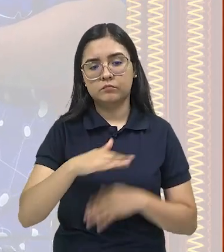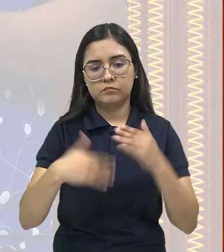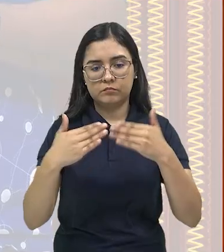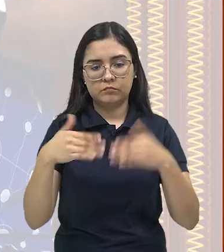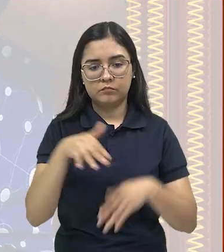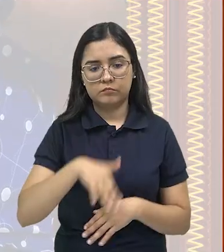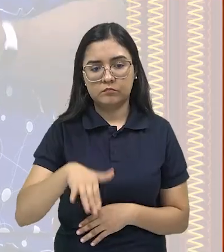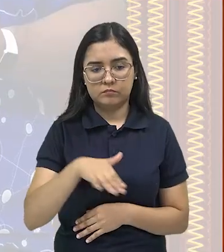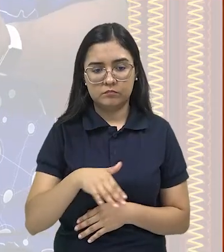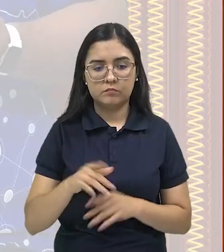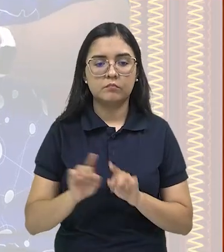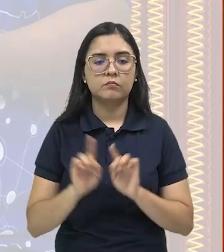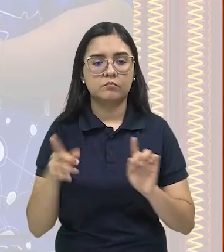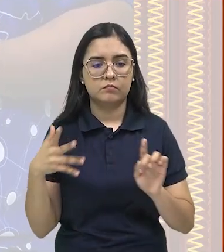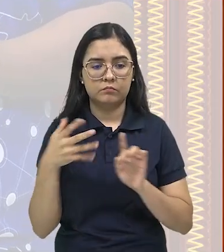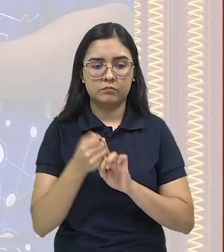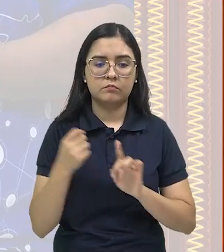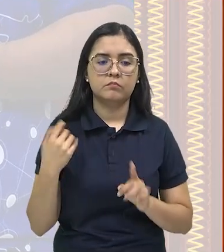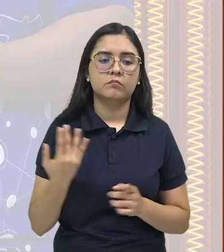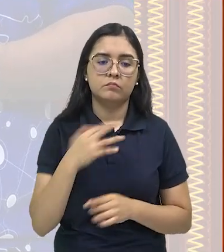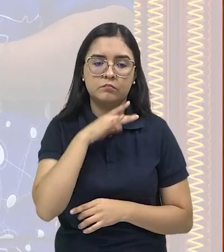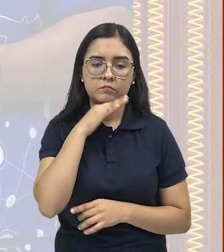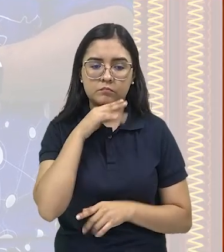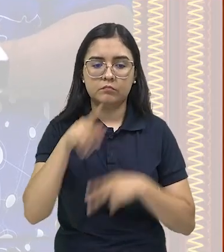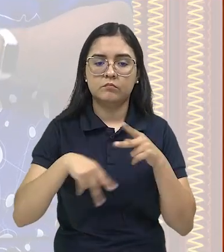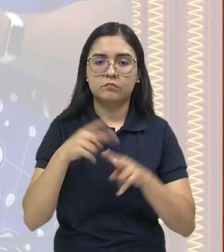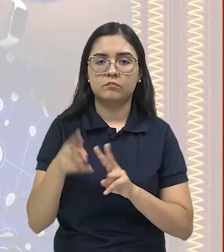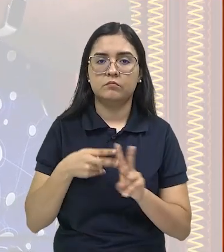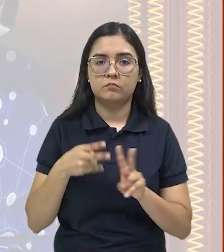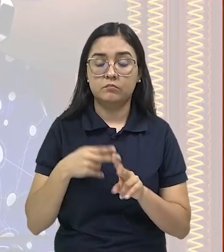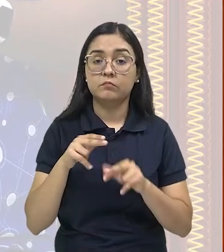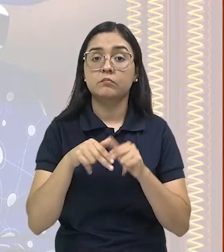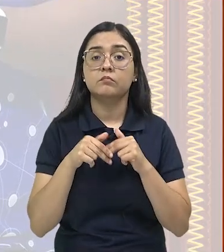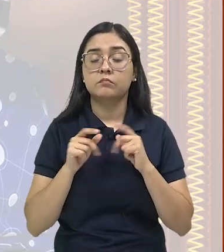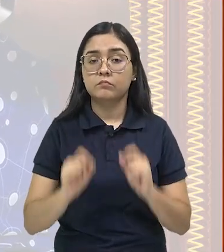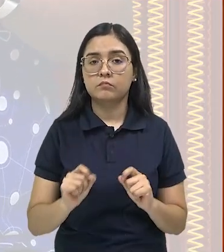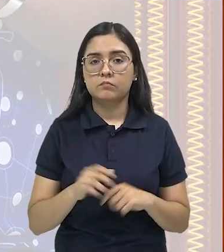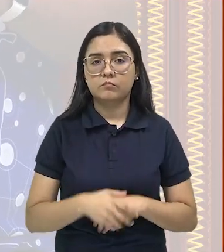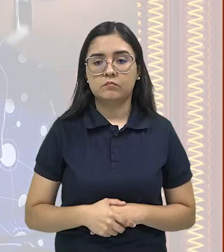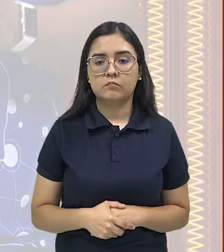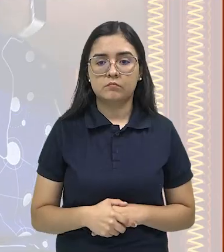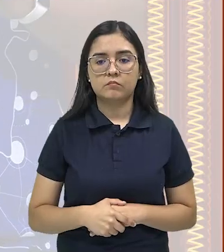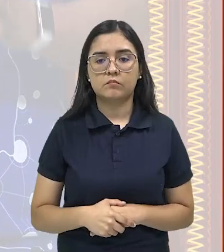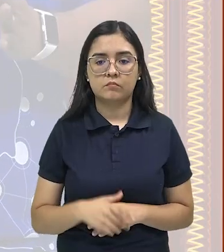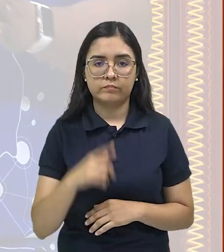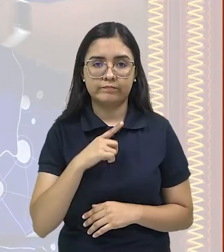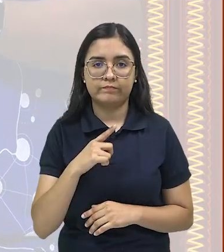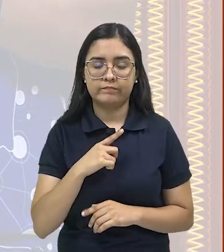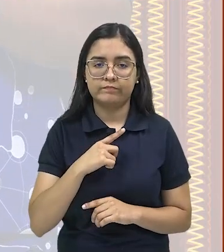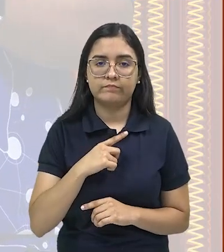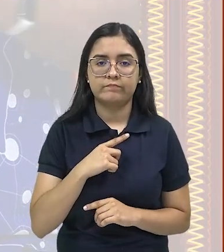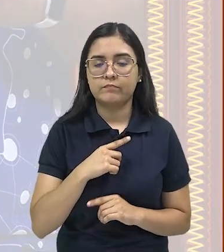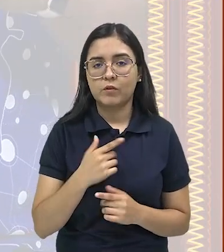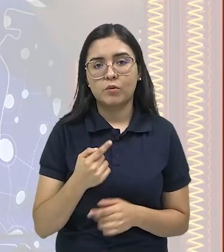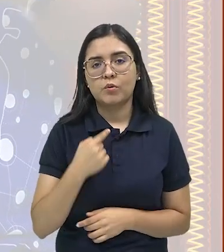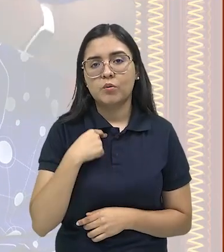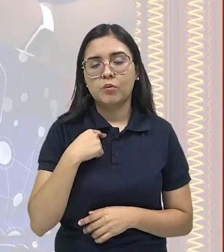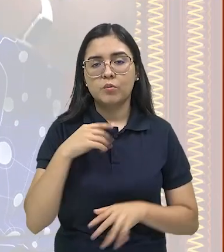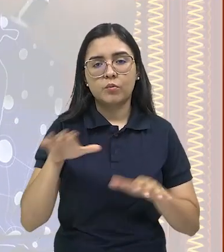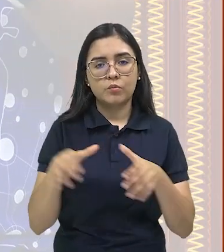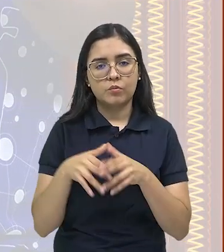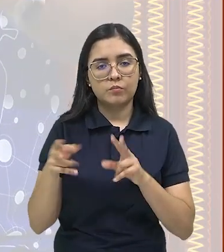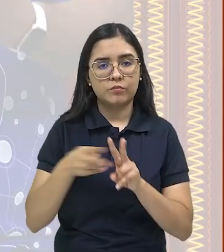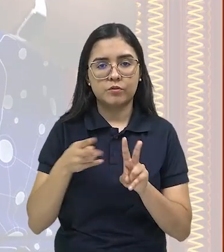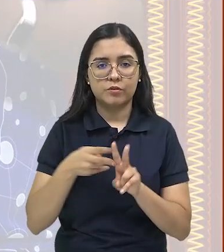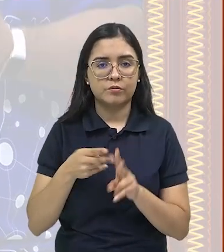nacional, mas gerou impactos negativos para os povos indígenas justamente por essa questão da posse da terra, porque eles eram impedidos de